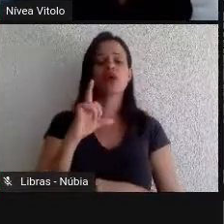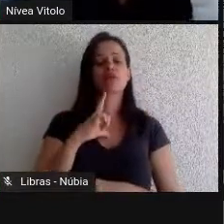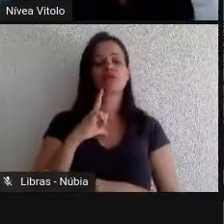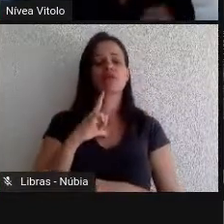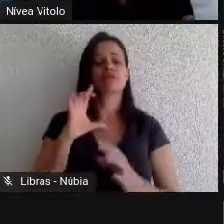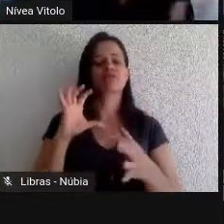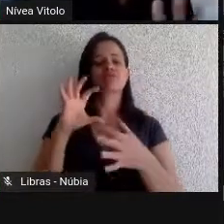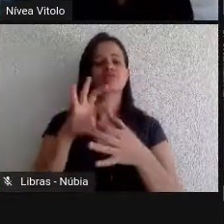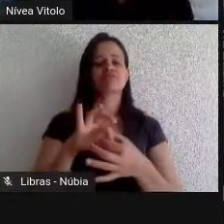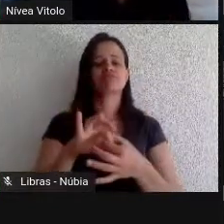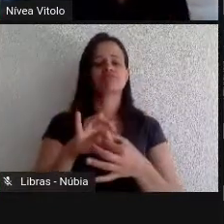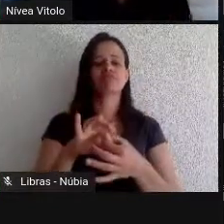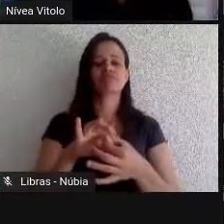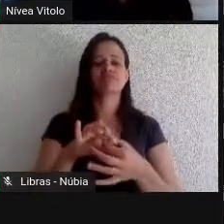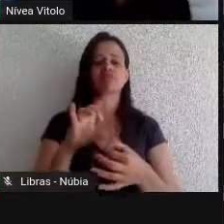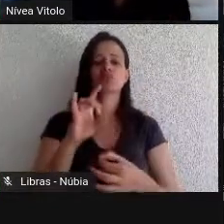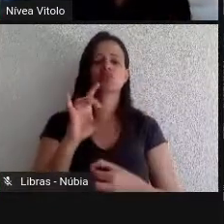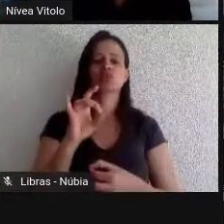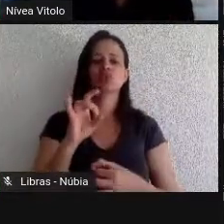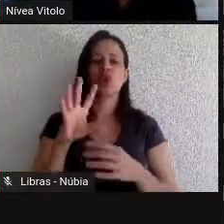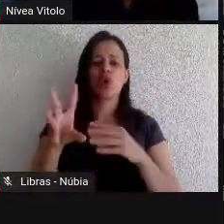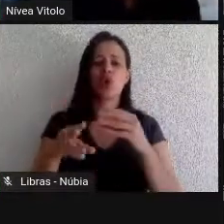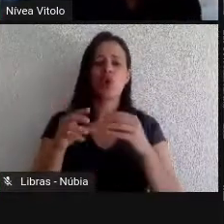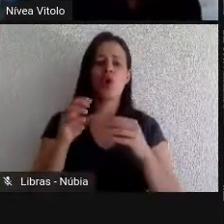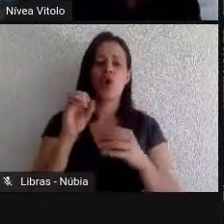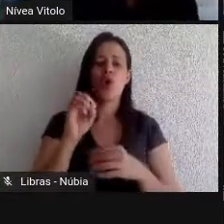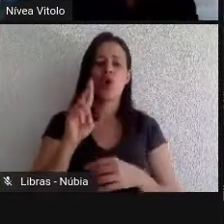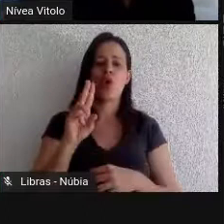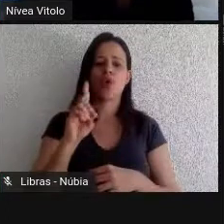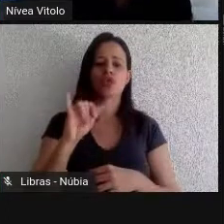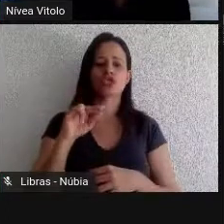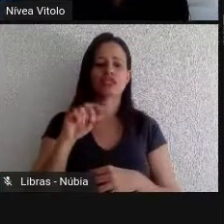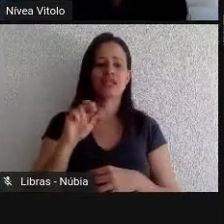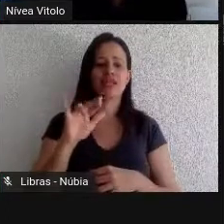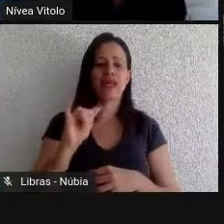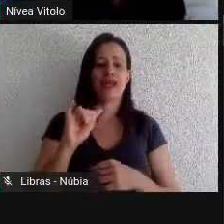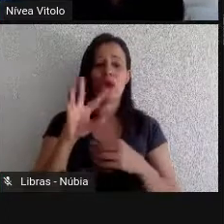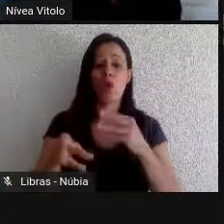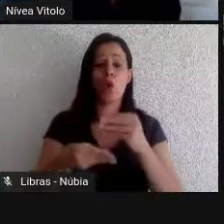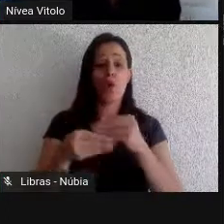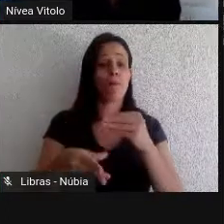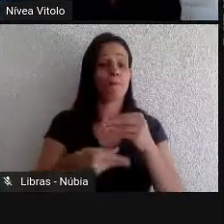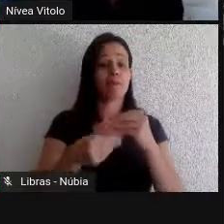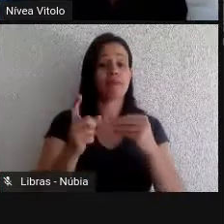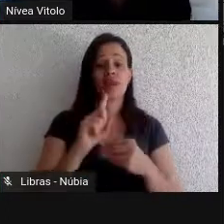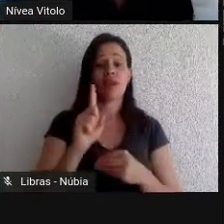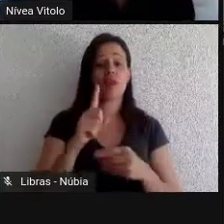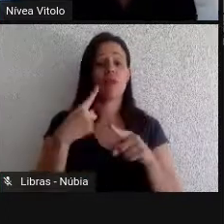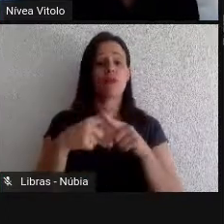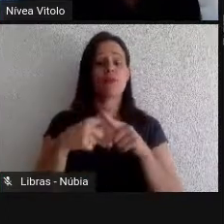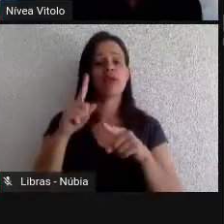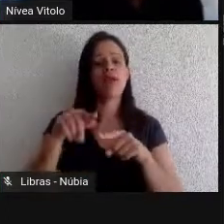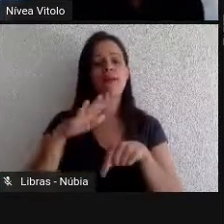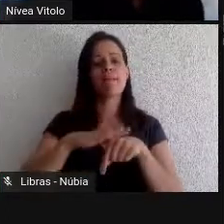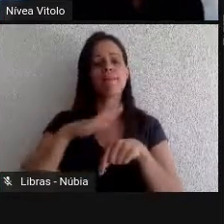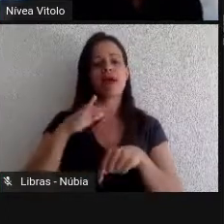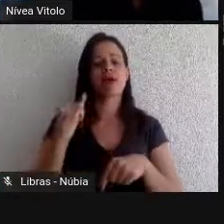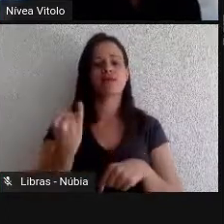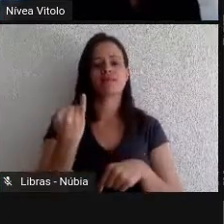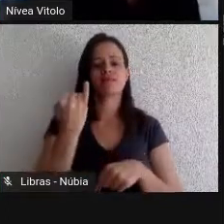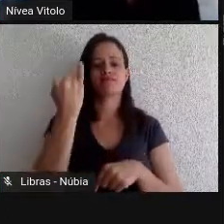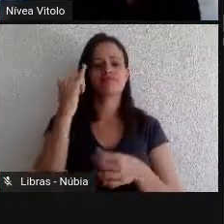chamo, não tratei aqui das vias complementar e constitucional, porque esses foram os resultados mais relevantes e para ser mais concisa